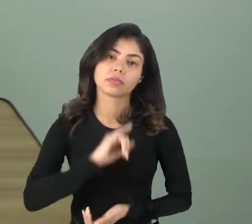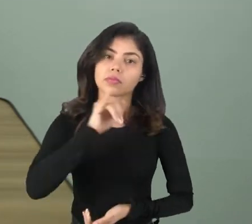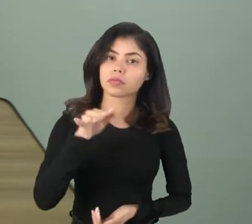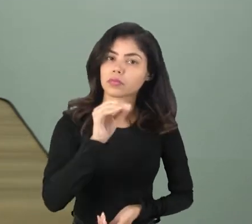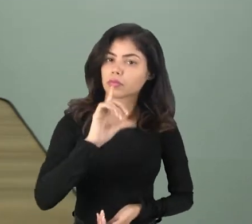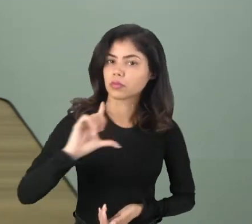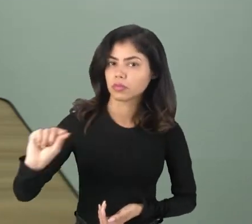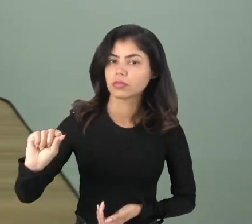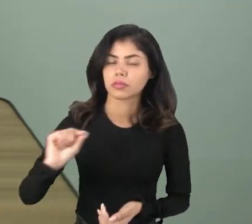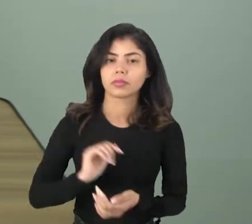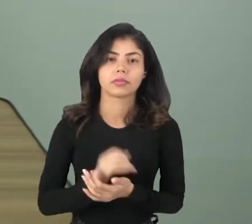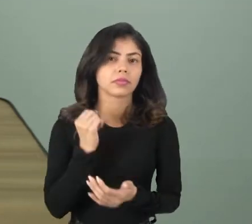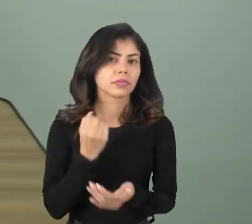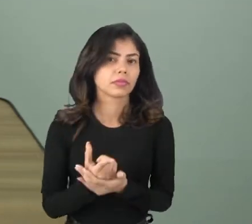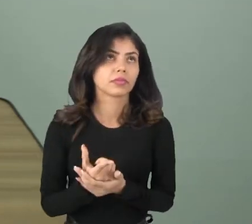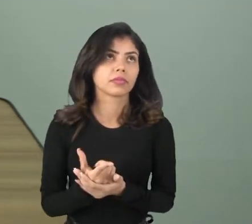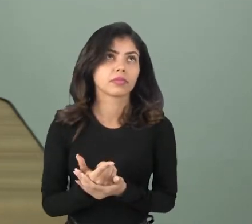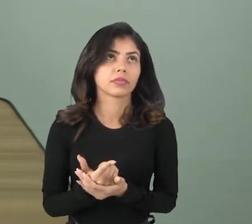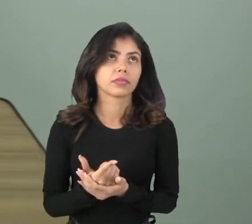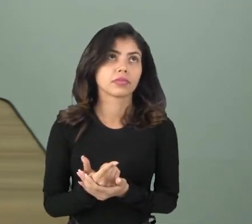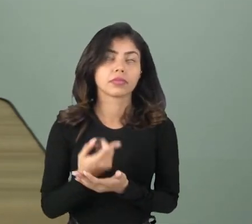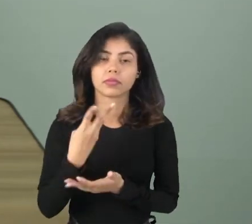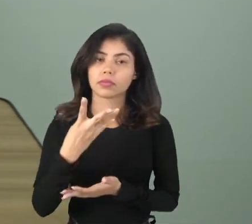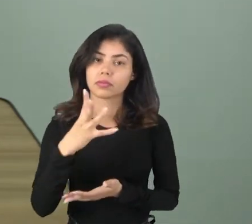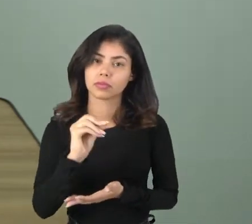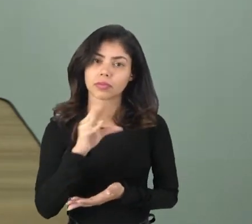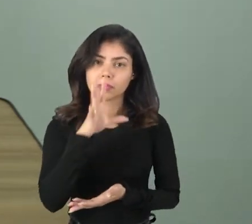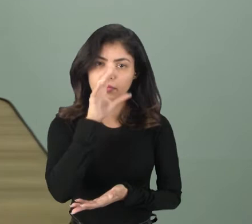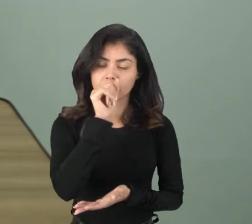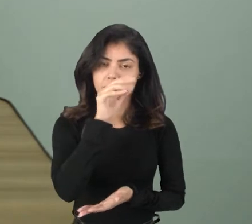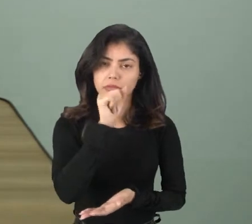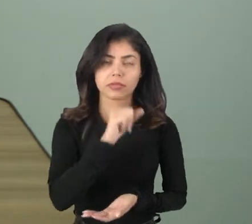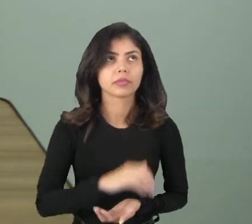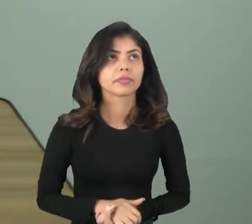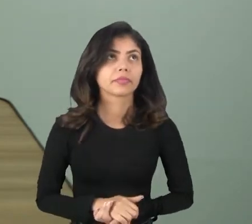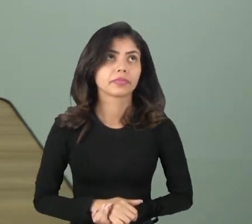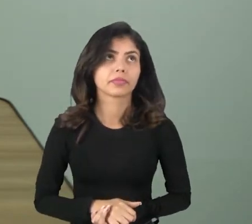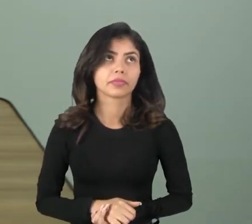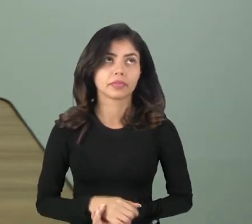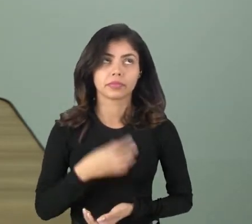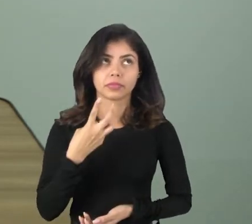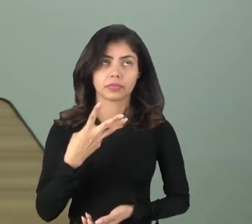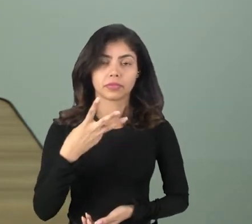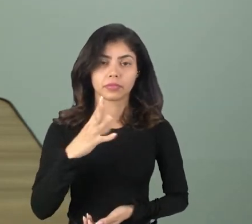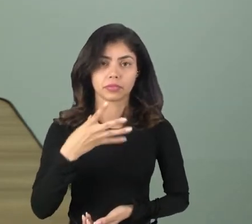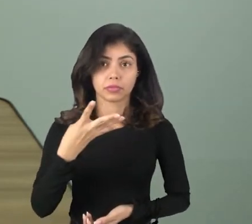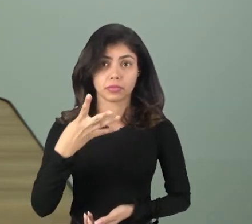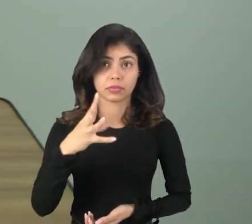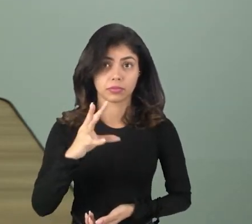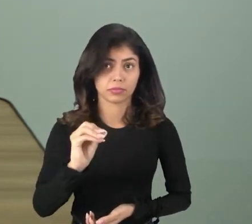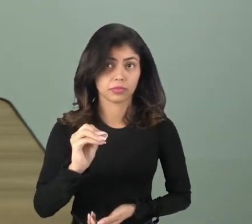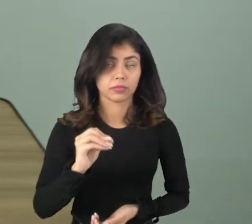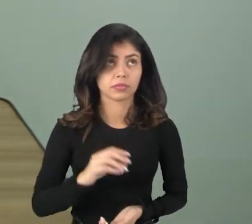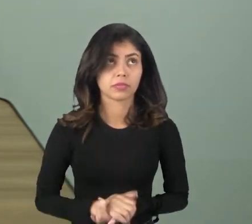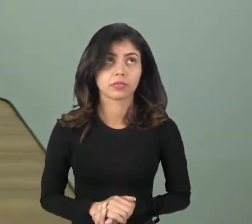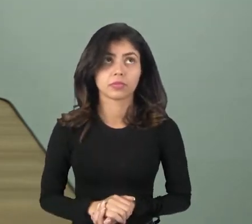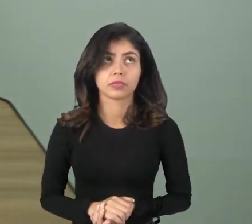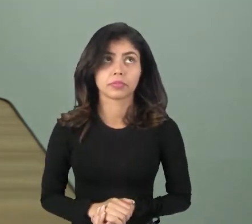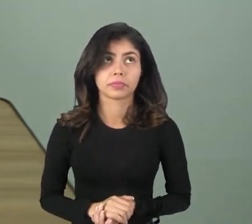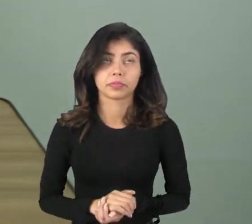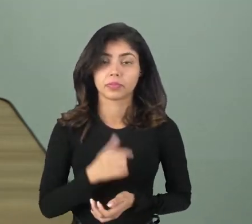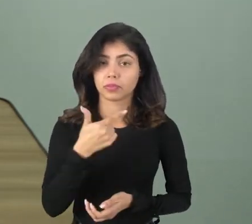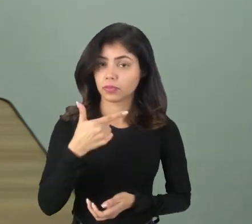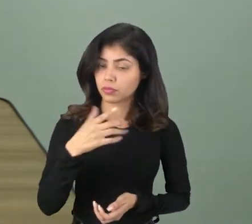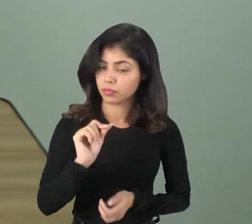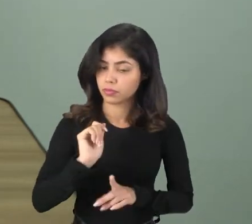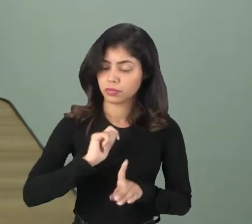João foi à feira e comprou 40 laranjas, né? Ele comprou 40 laranjas e